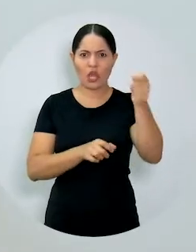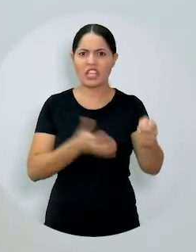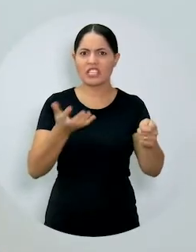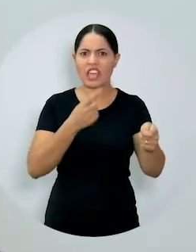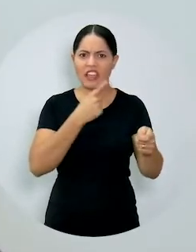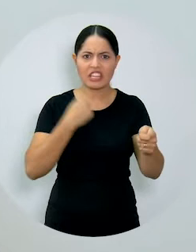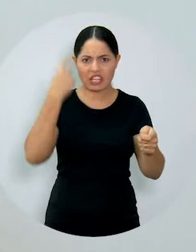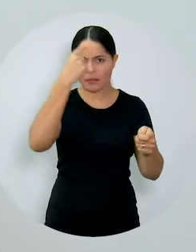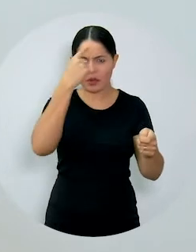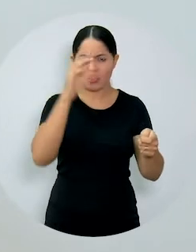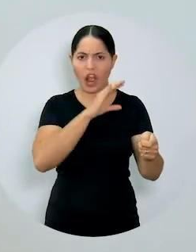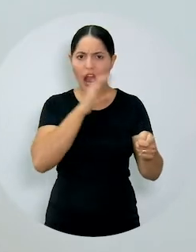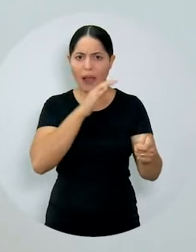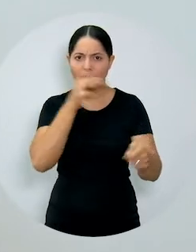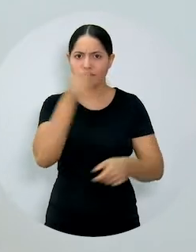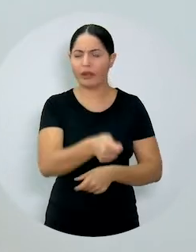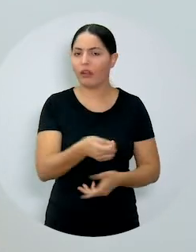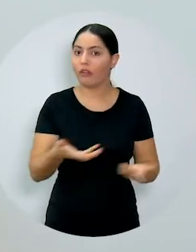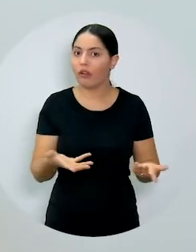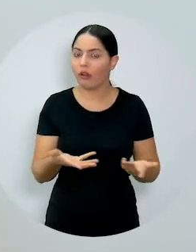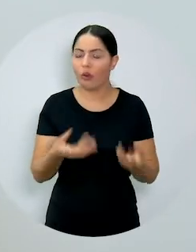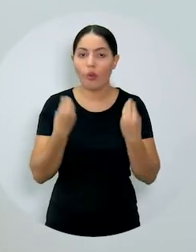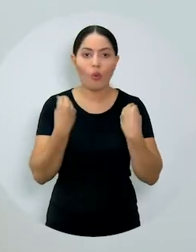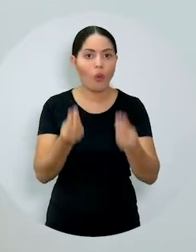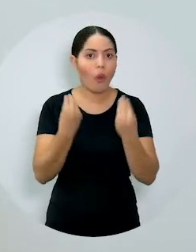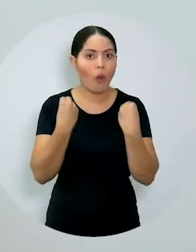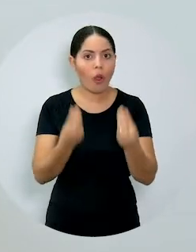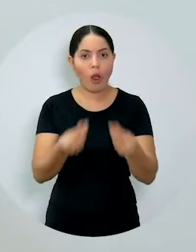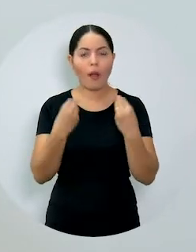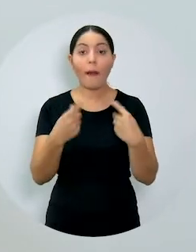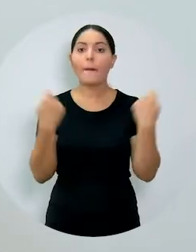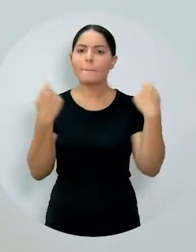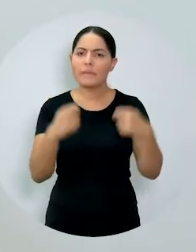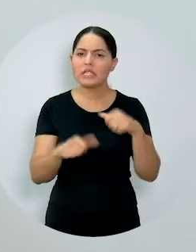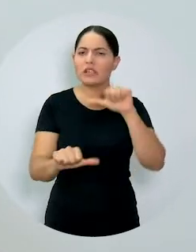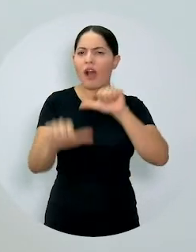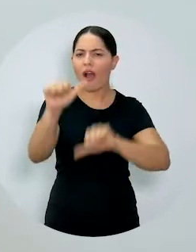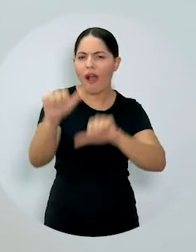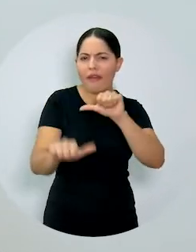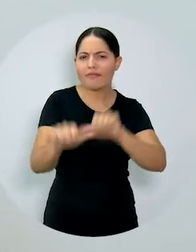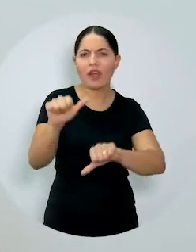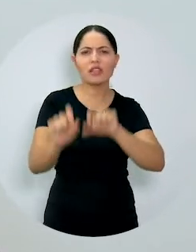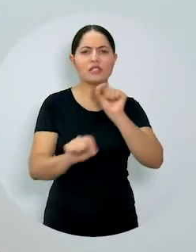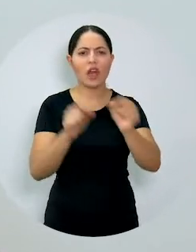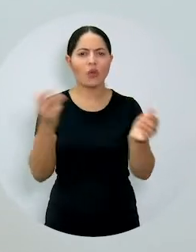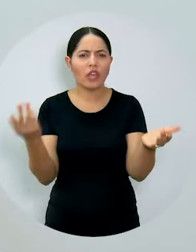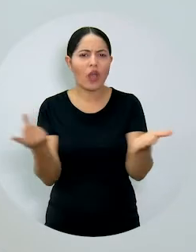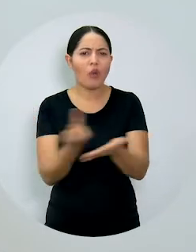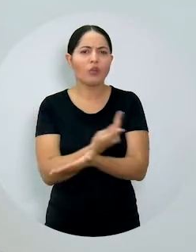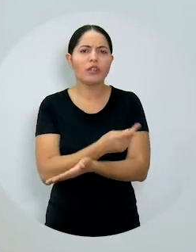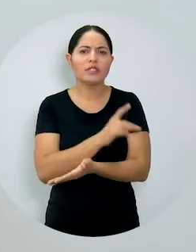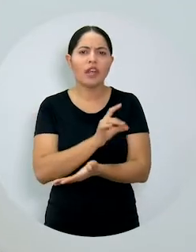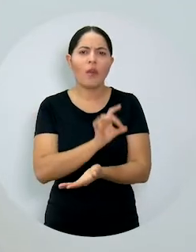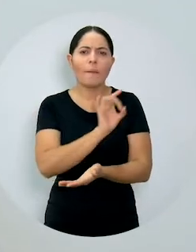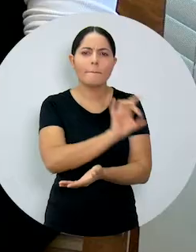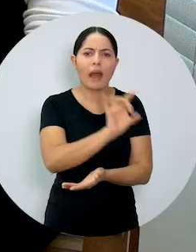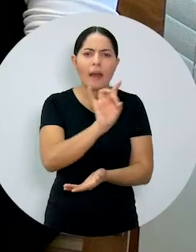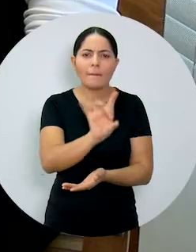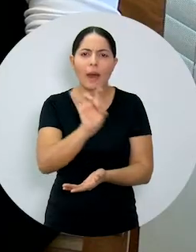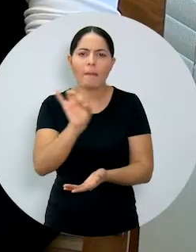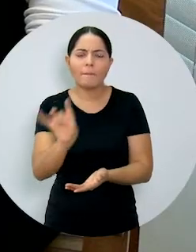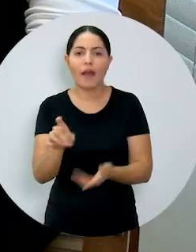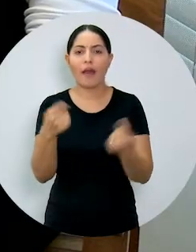sem olhar para as especificidades, sem olhar para as particularidades do caso de A, de B, de C e de